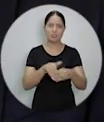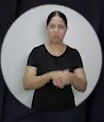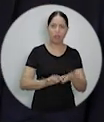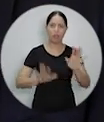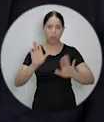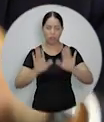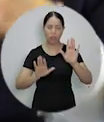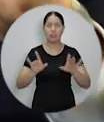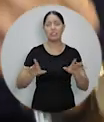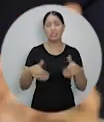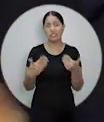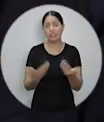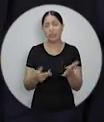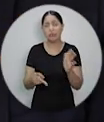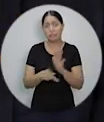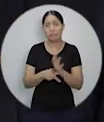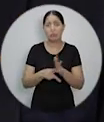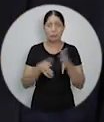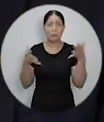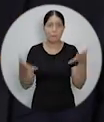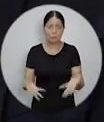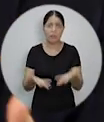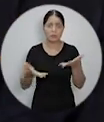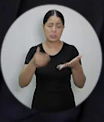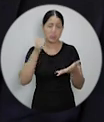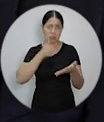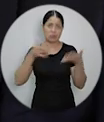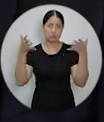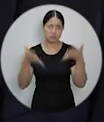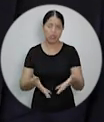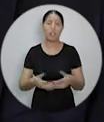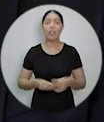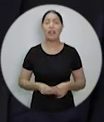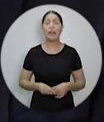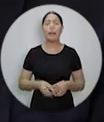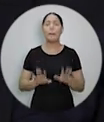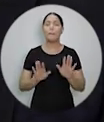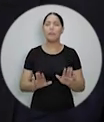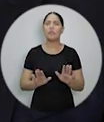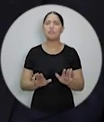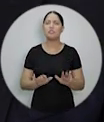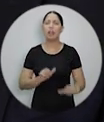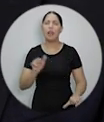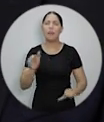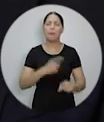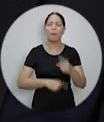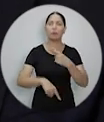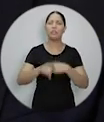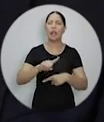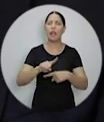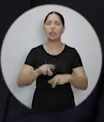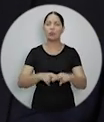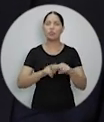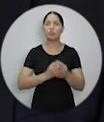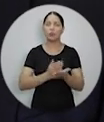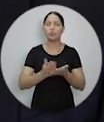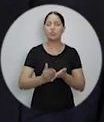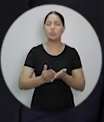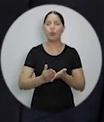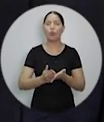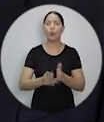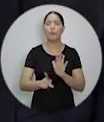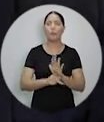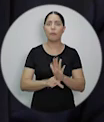aos partidos políticos, às candidaturas. Isso foi um estímulo à participação das mulheres, mas a virada, na verdade, veio com uma